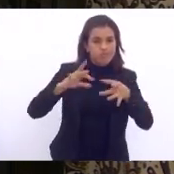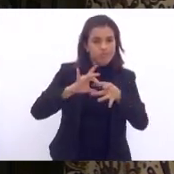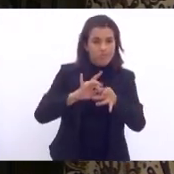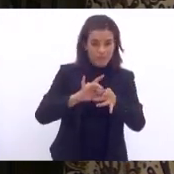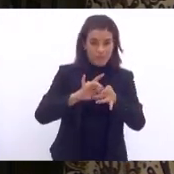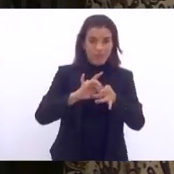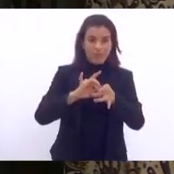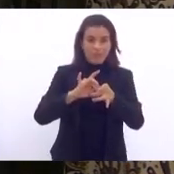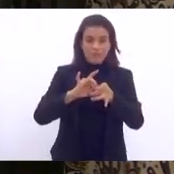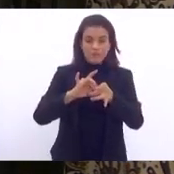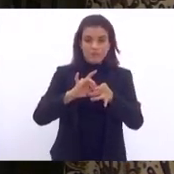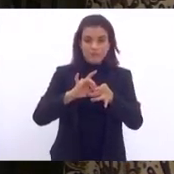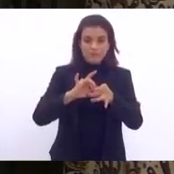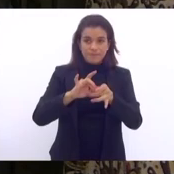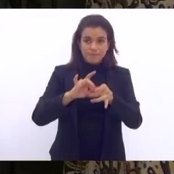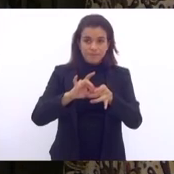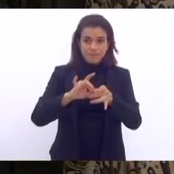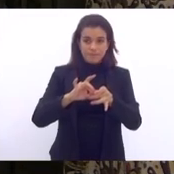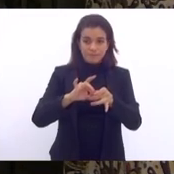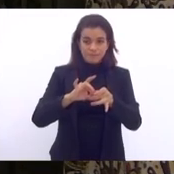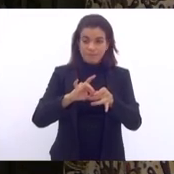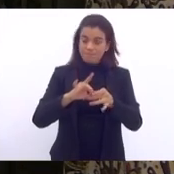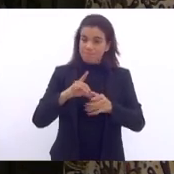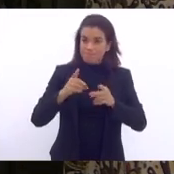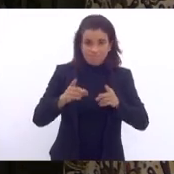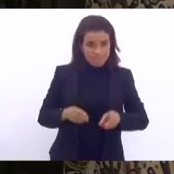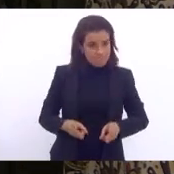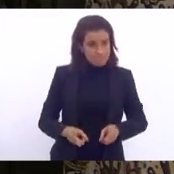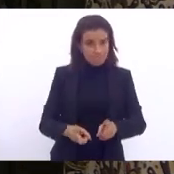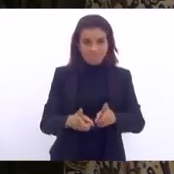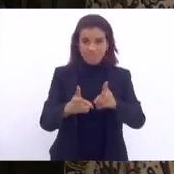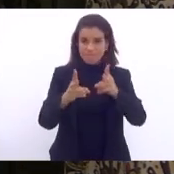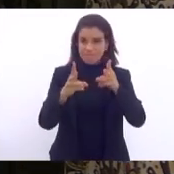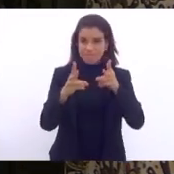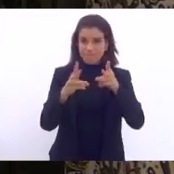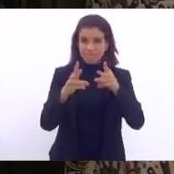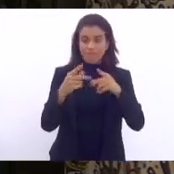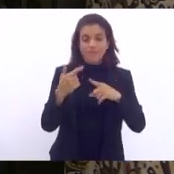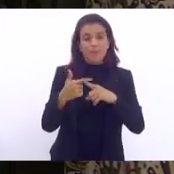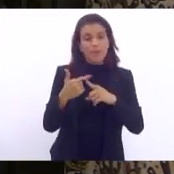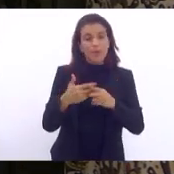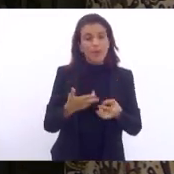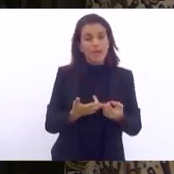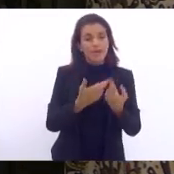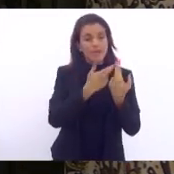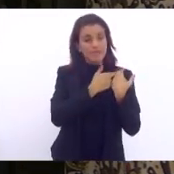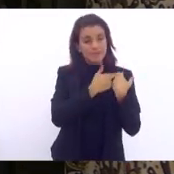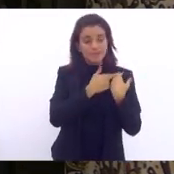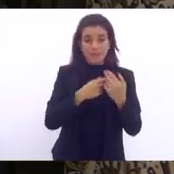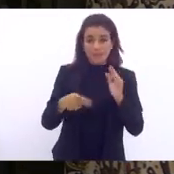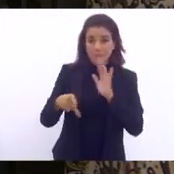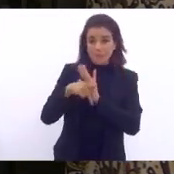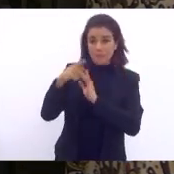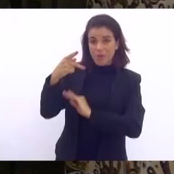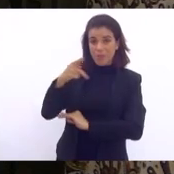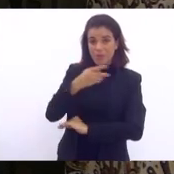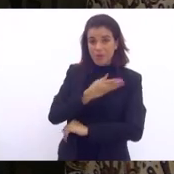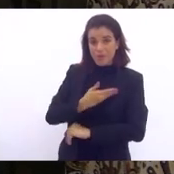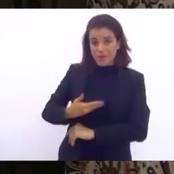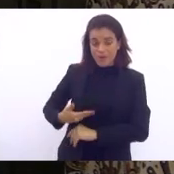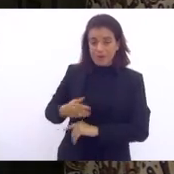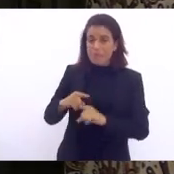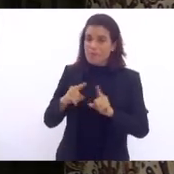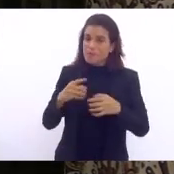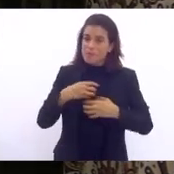vamos seguir esse caminho, até porque a responsabilidade é do governo. Mas foi muito feliz, tanto Vossa Excelência como o